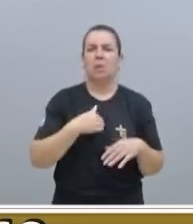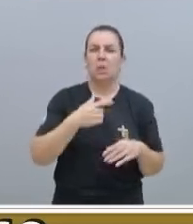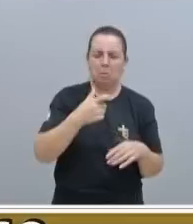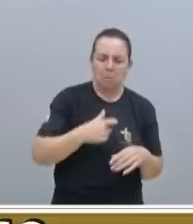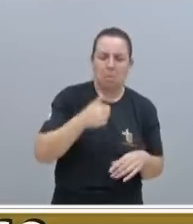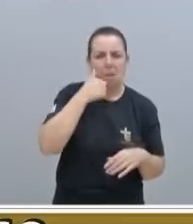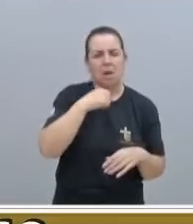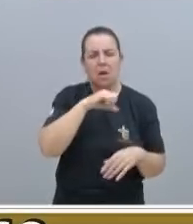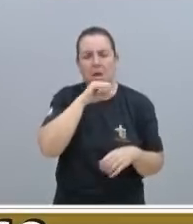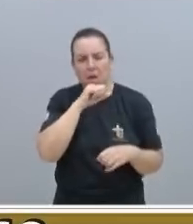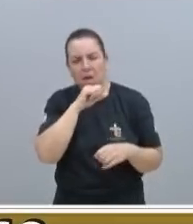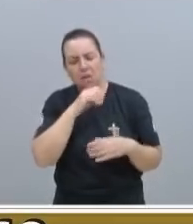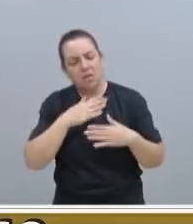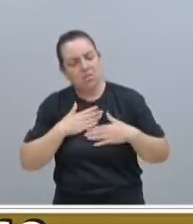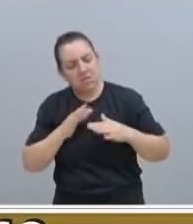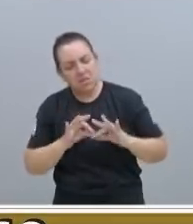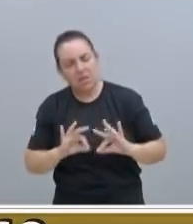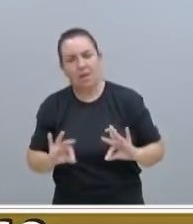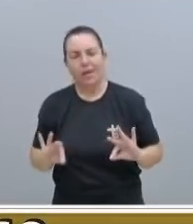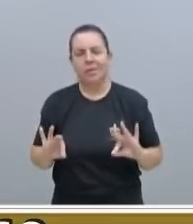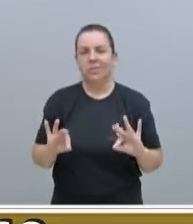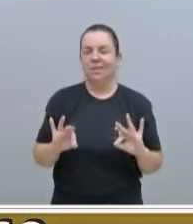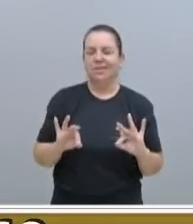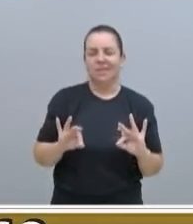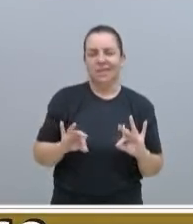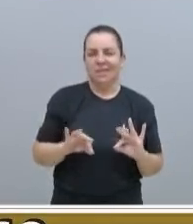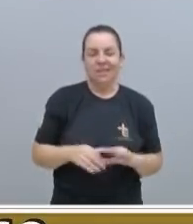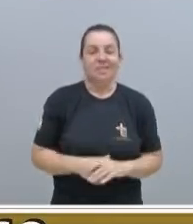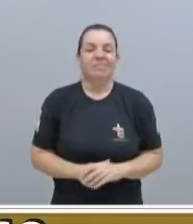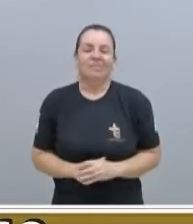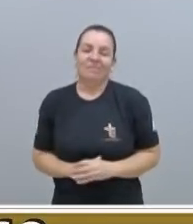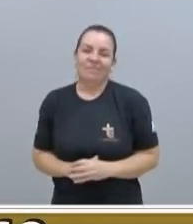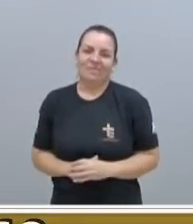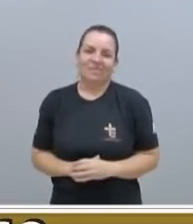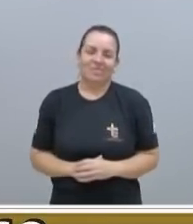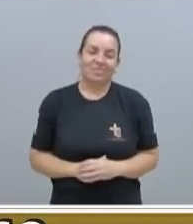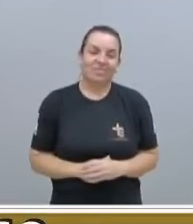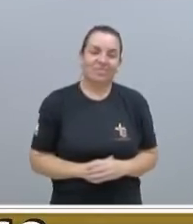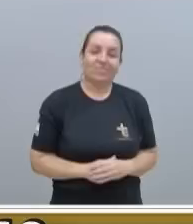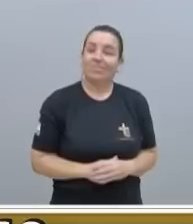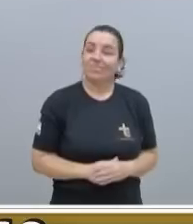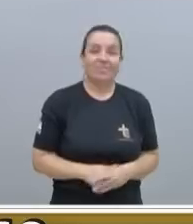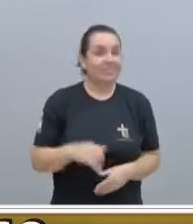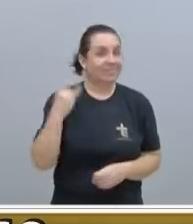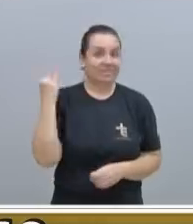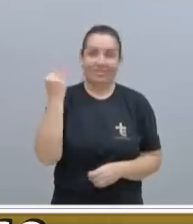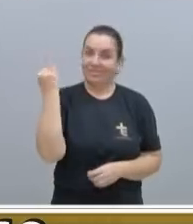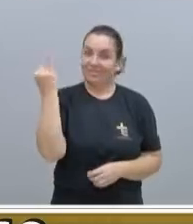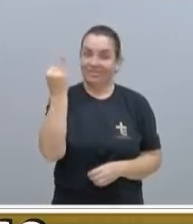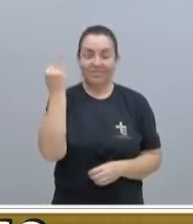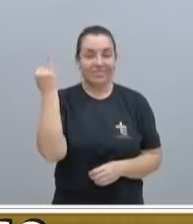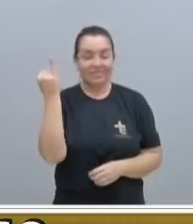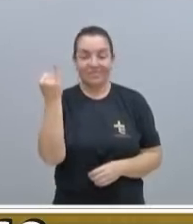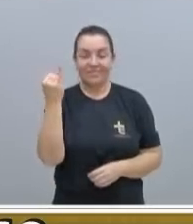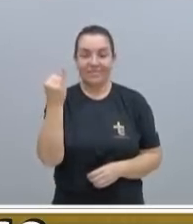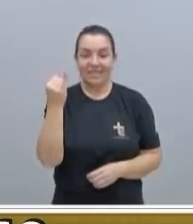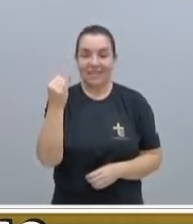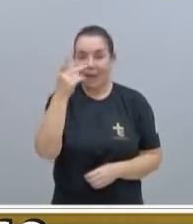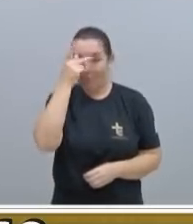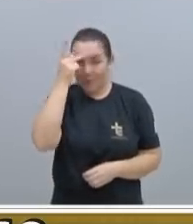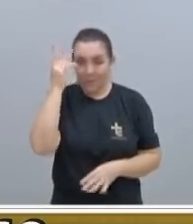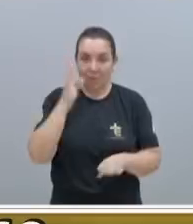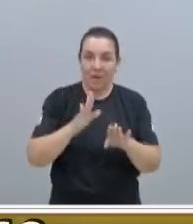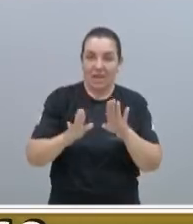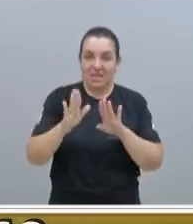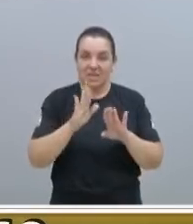ou filha de ganso não é tão importante você compreender